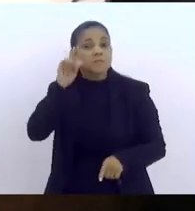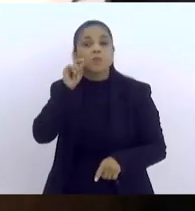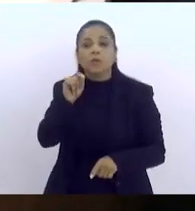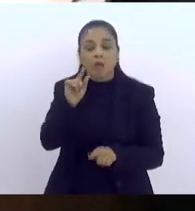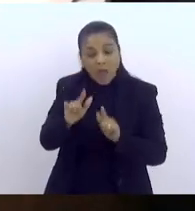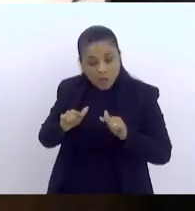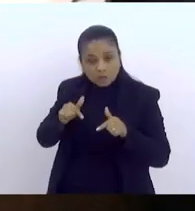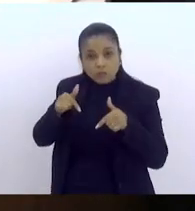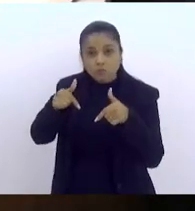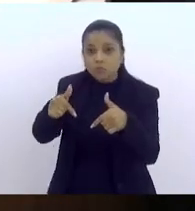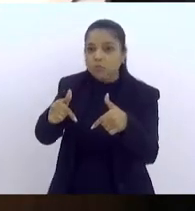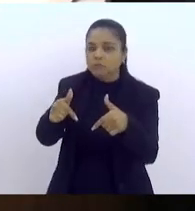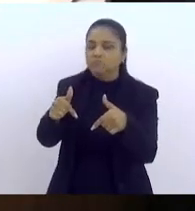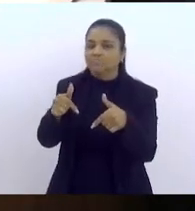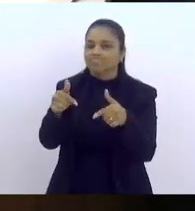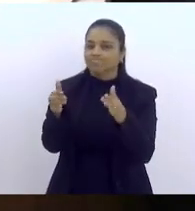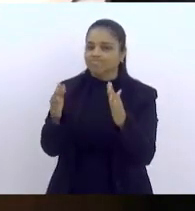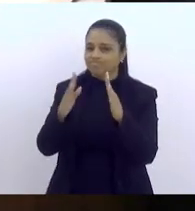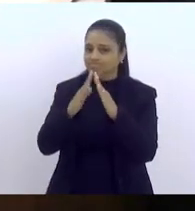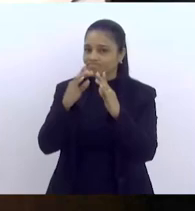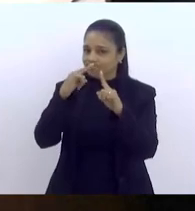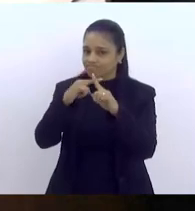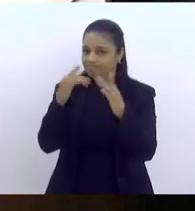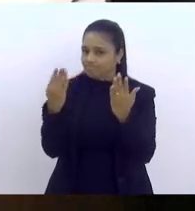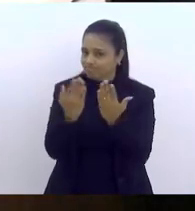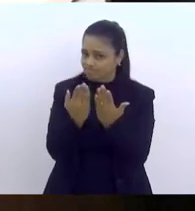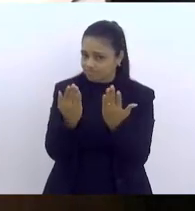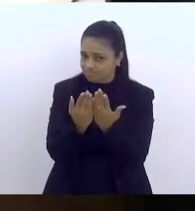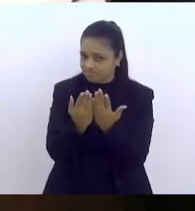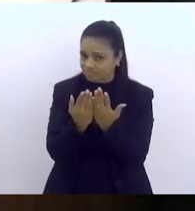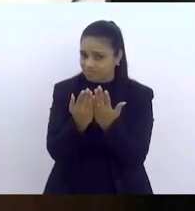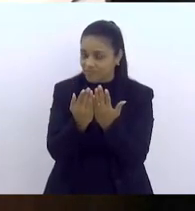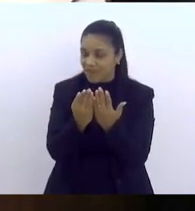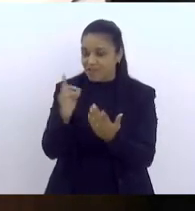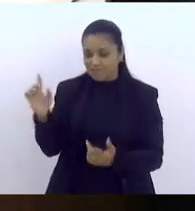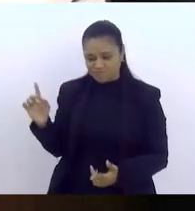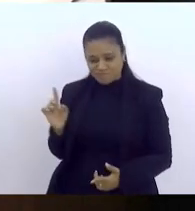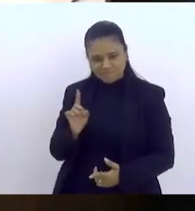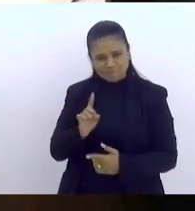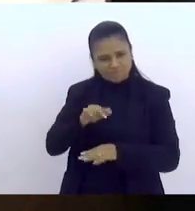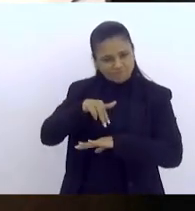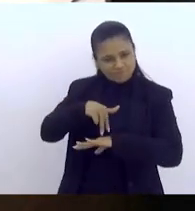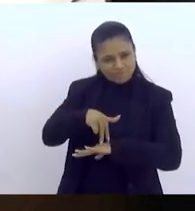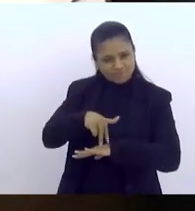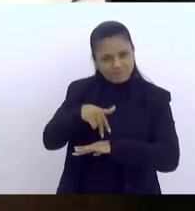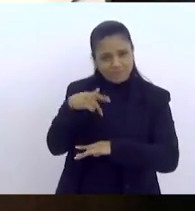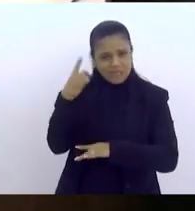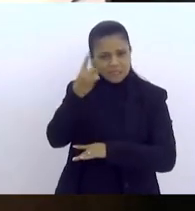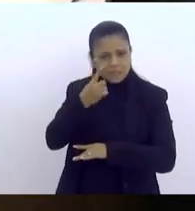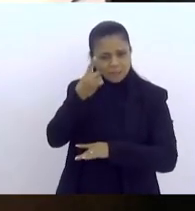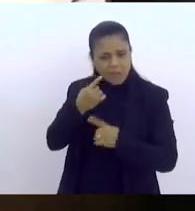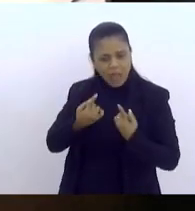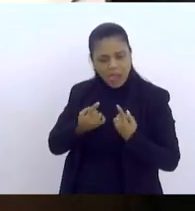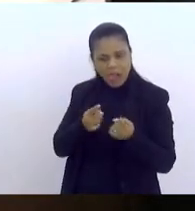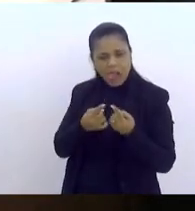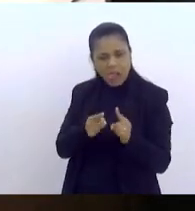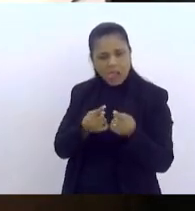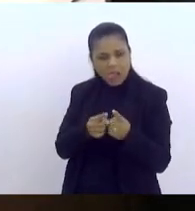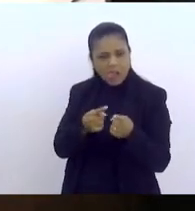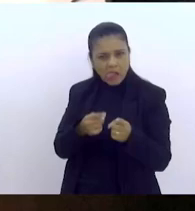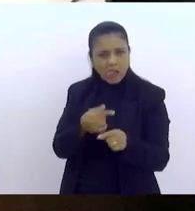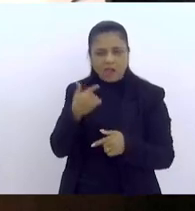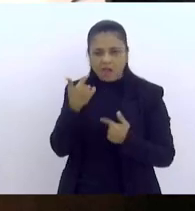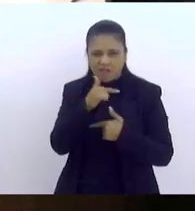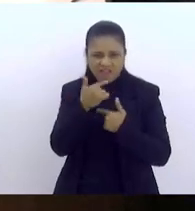atuação eclesiástica. E aí vem um deputado e faz zombarias com um trocadilho. Ele não confundiu o nome do deputado Ottoni